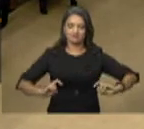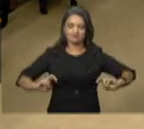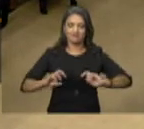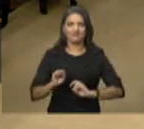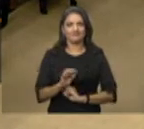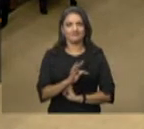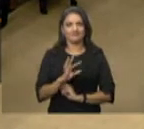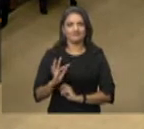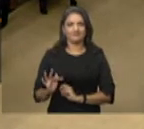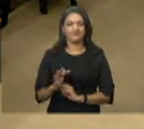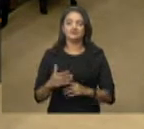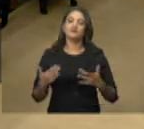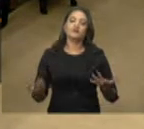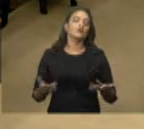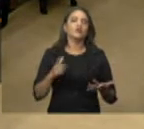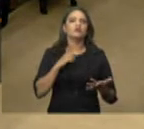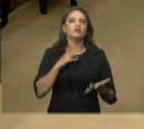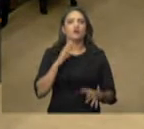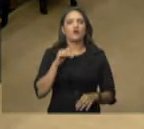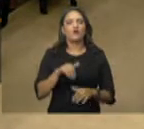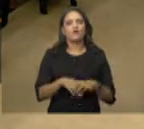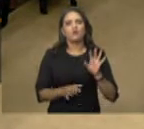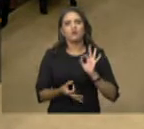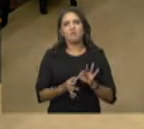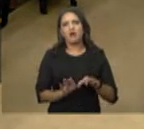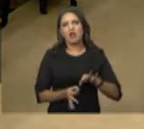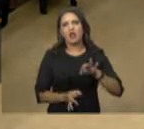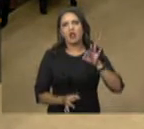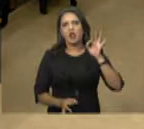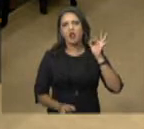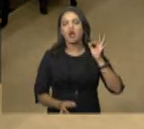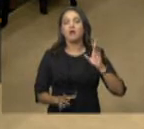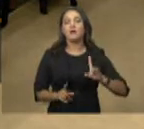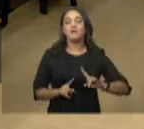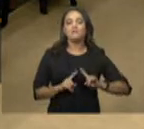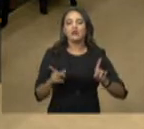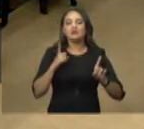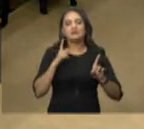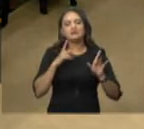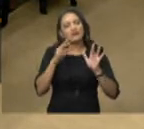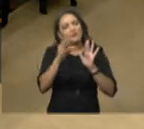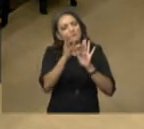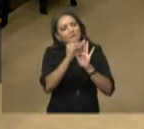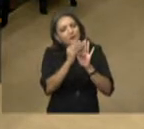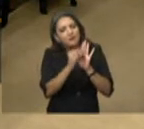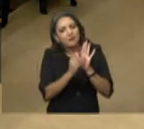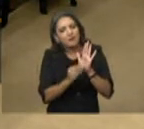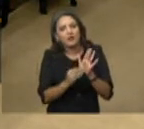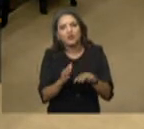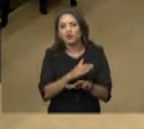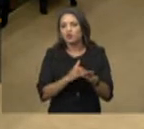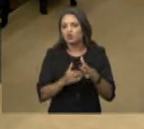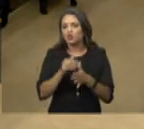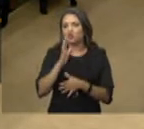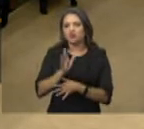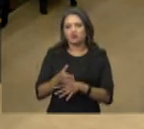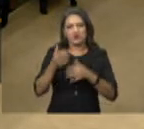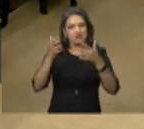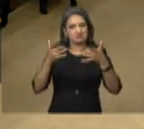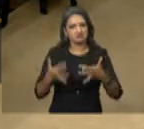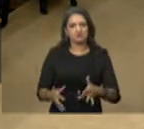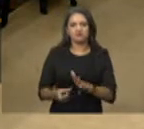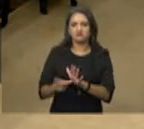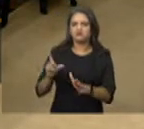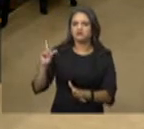senhor presidente eu trago longo voto que de certa maneira incorpora todos argumentos que já foram expandidos